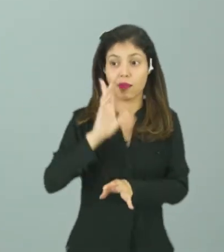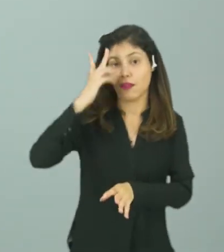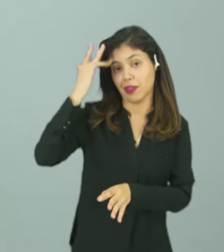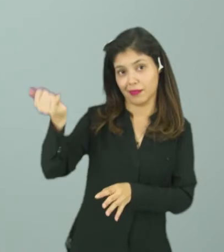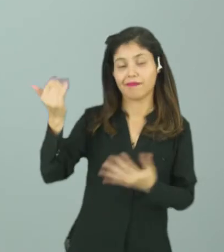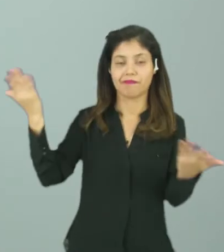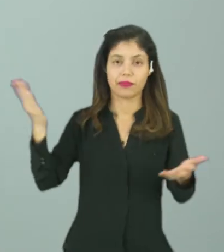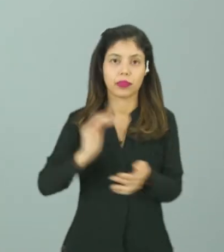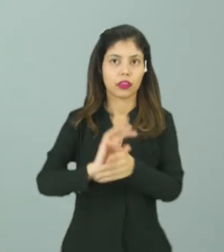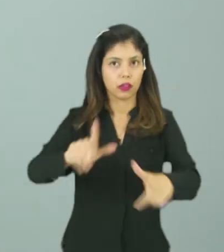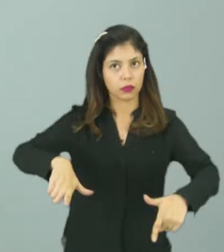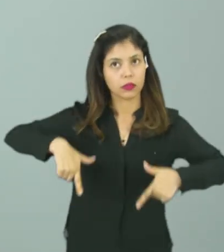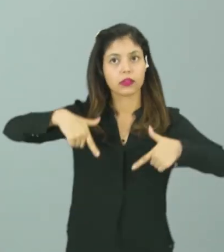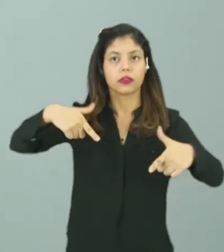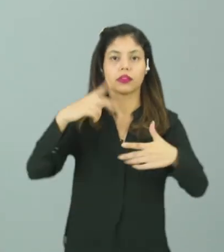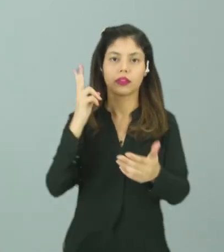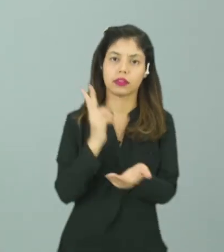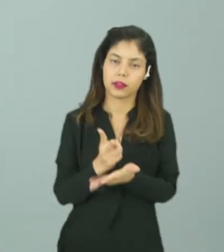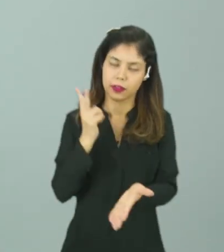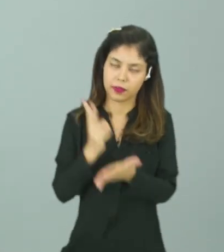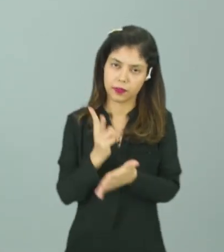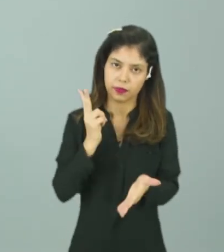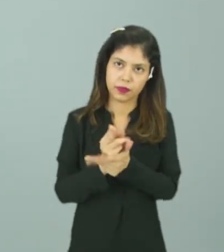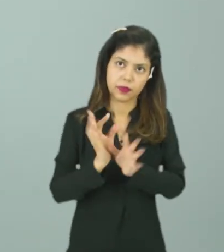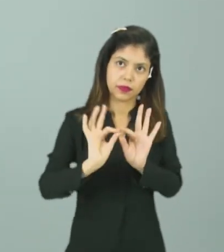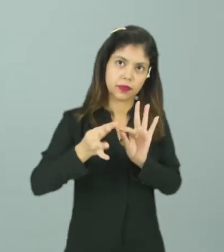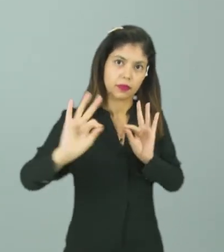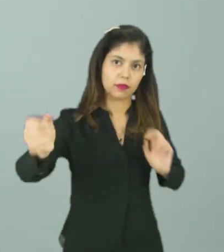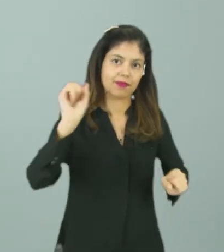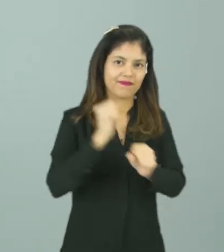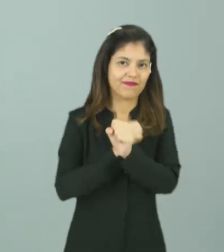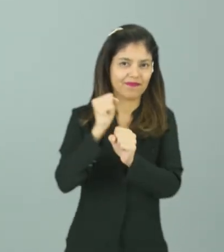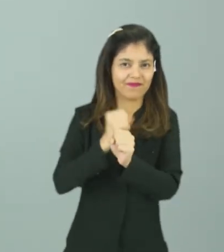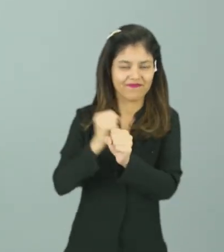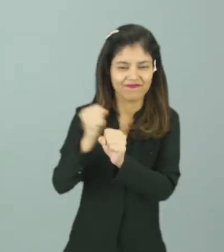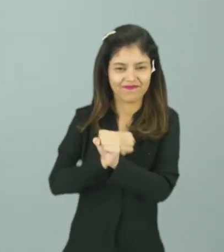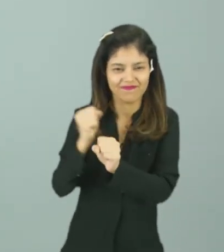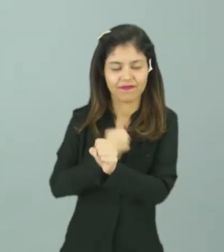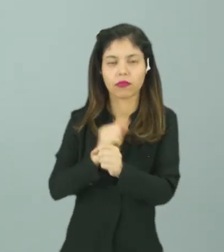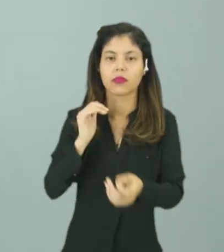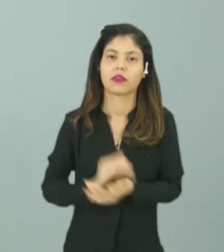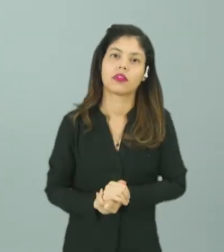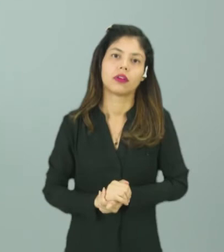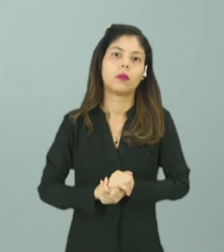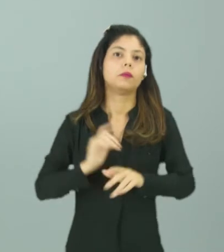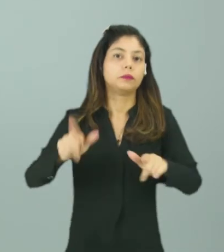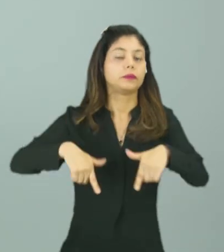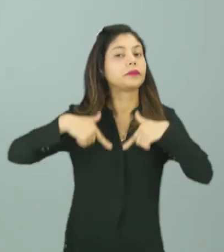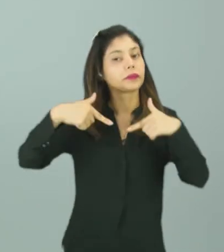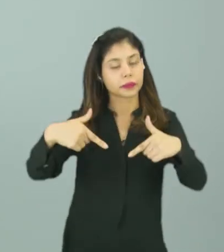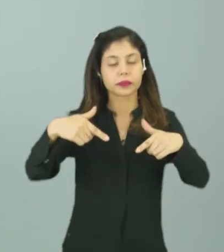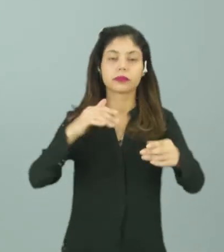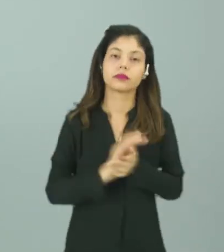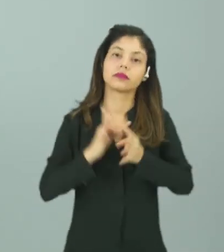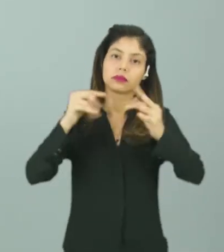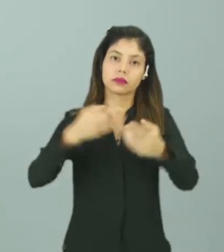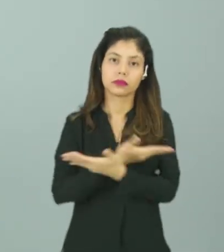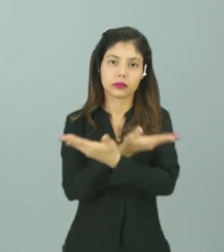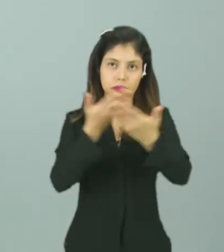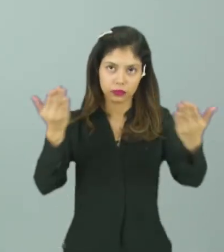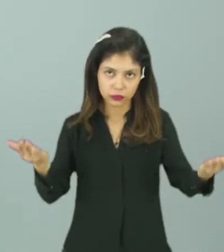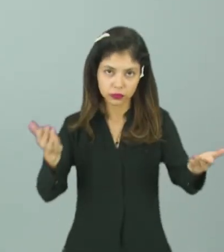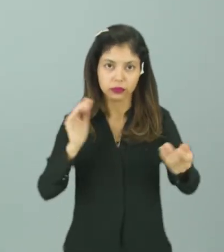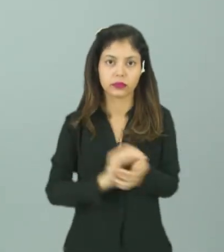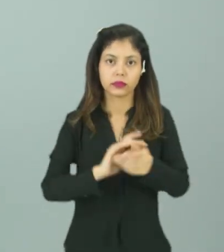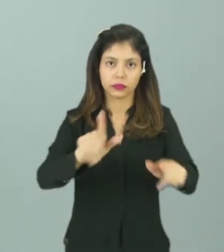amanhã. É uma luta que vem se estendendo durante anos e anos, e vale ressaltar que é uma luta de todos nós.